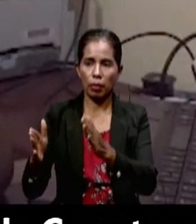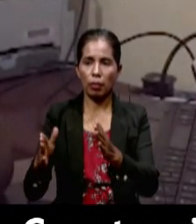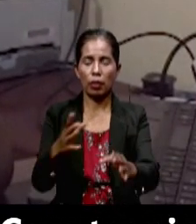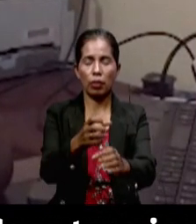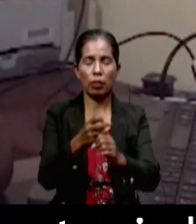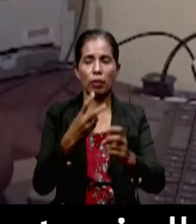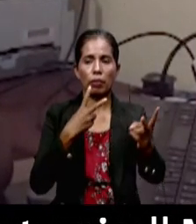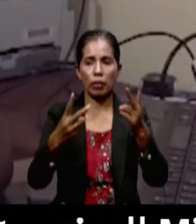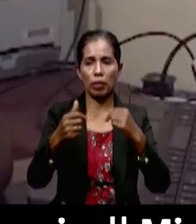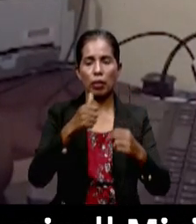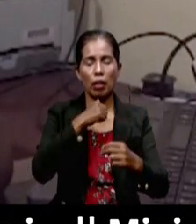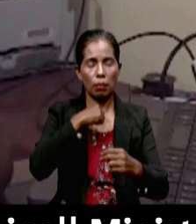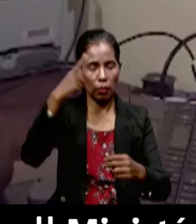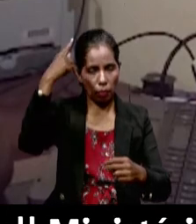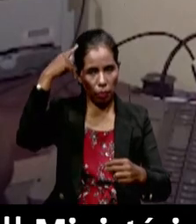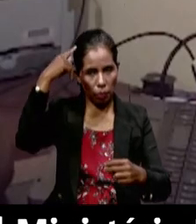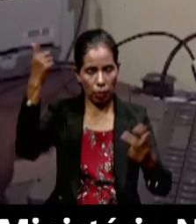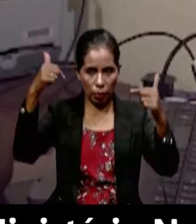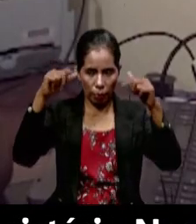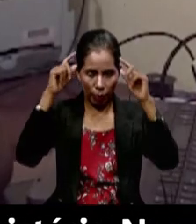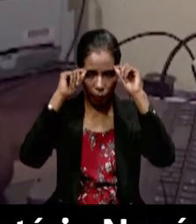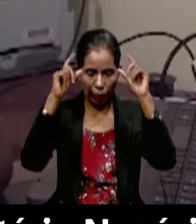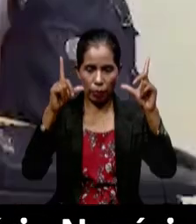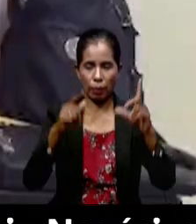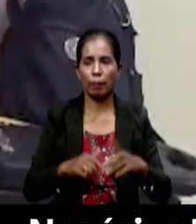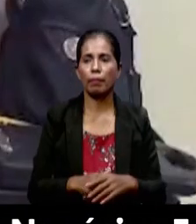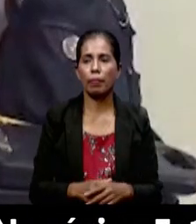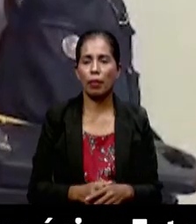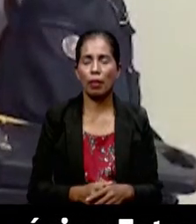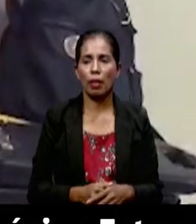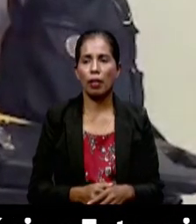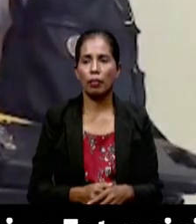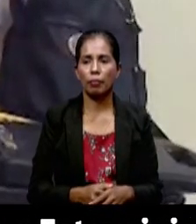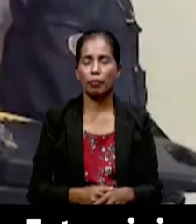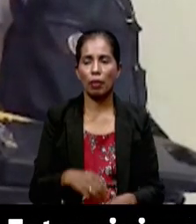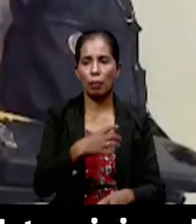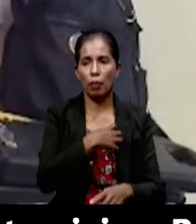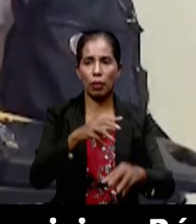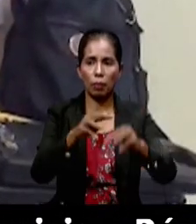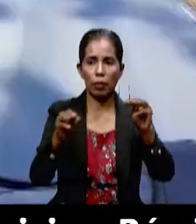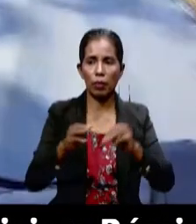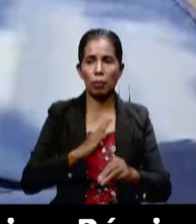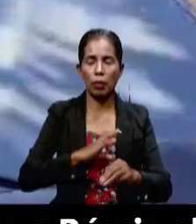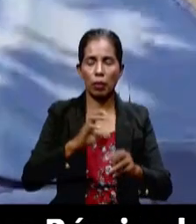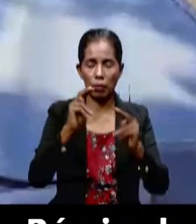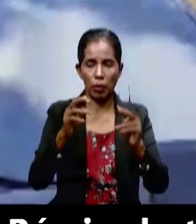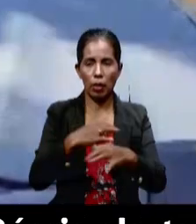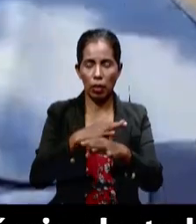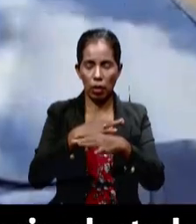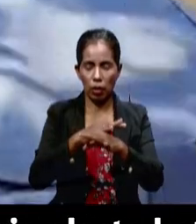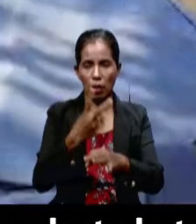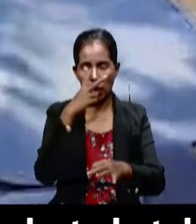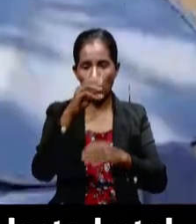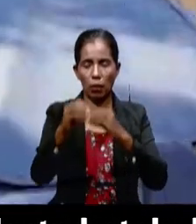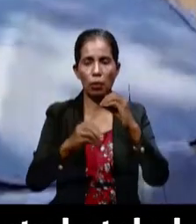simu visita sua santidade tem ampapa irdem kami pro PNTL município Bocó precisa halo manutenção no reparação